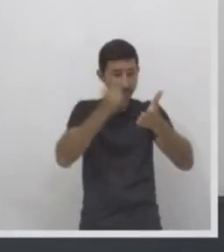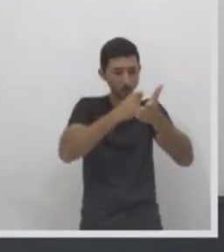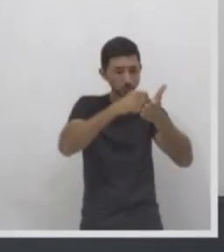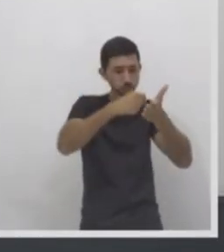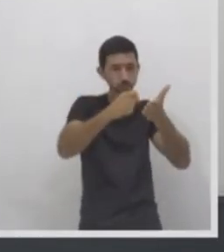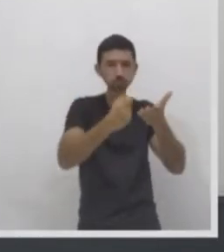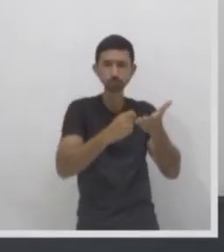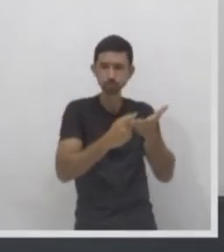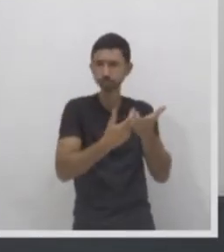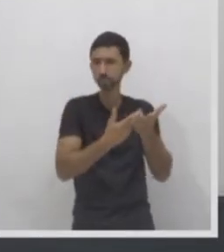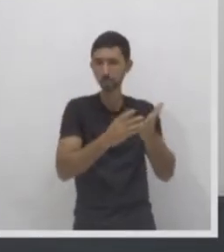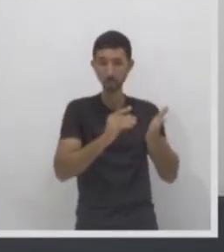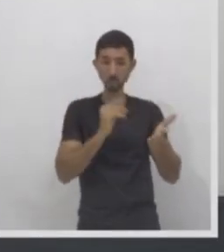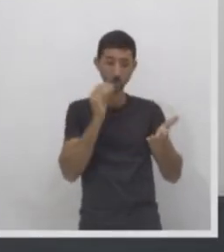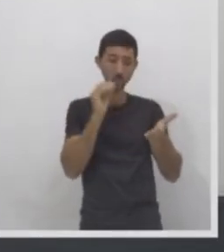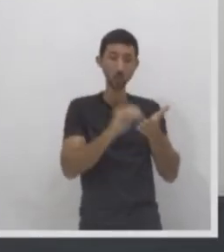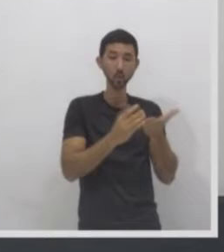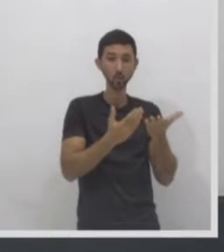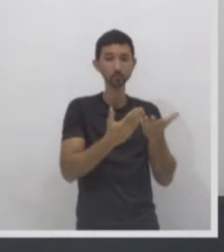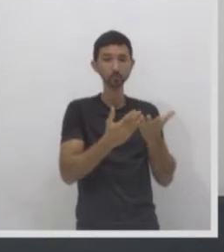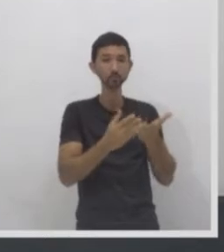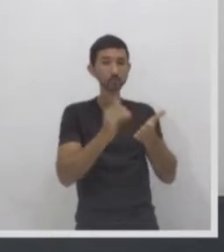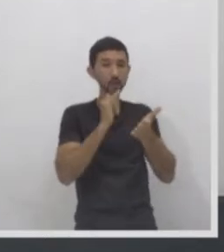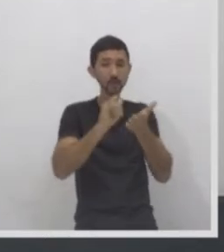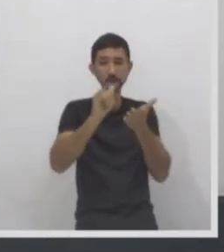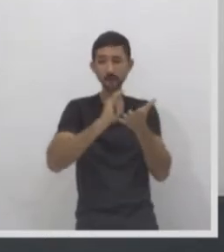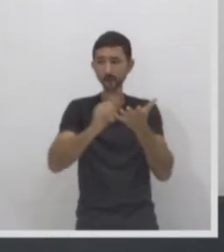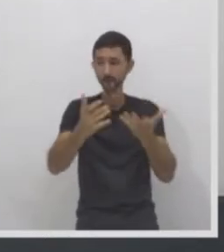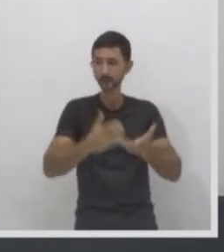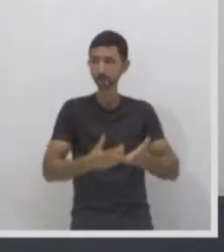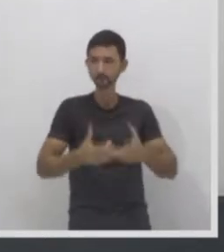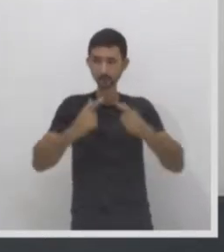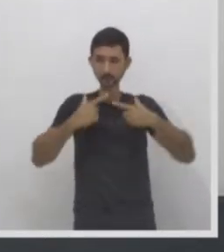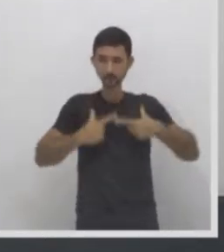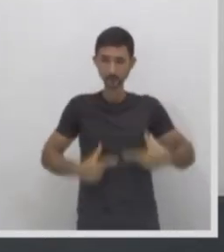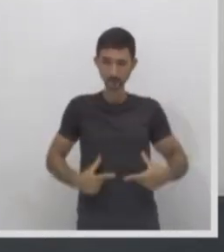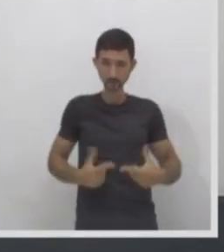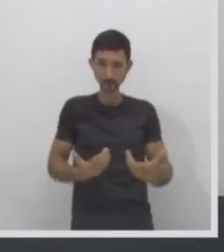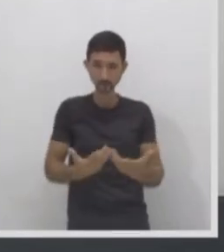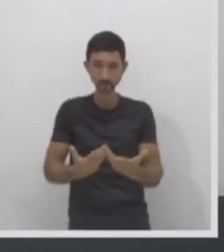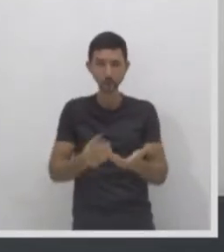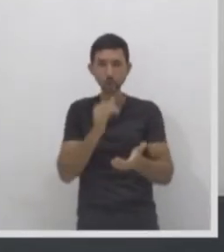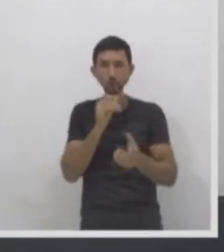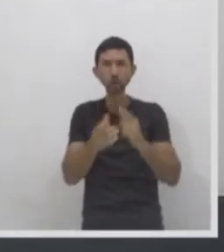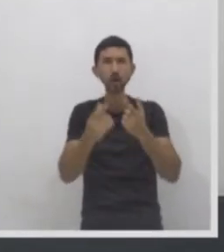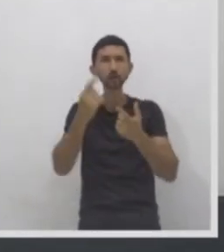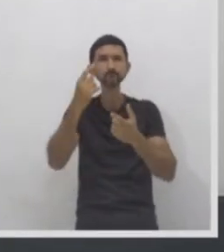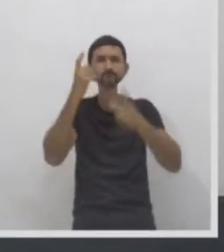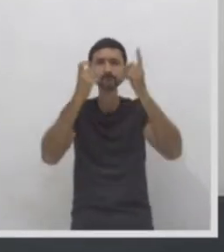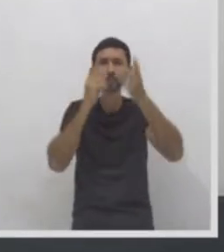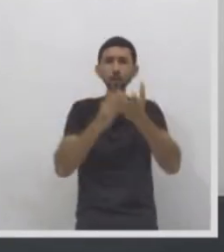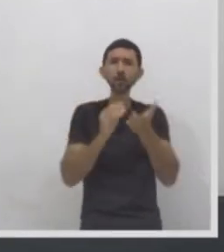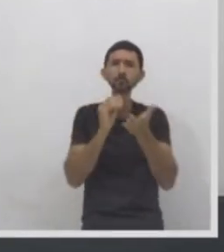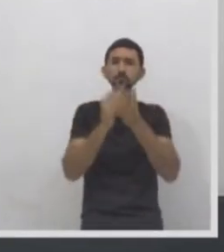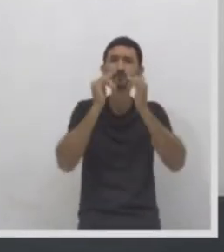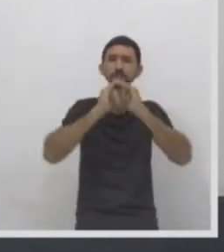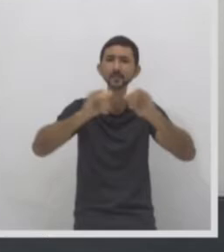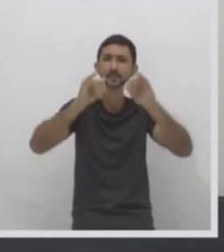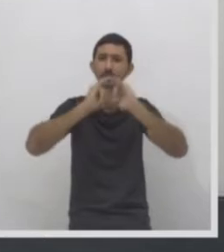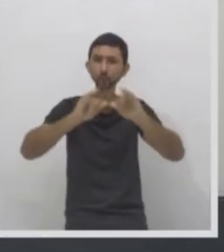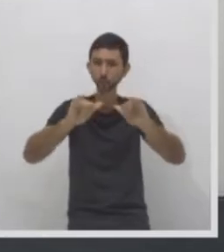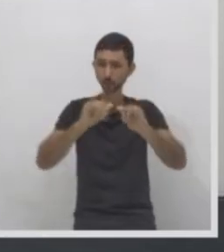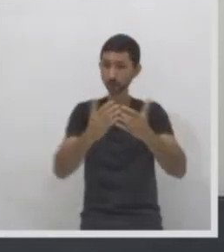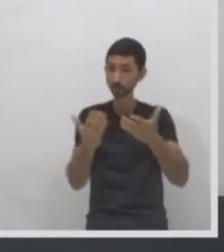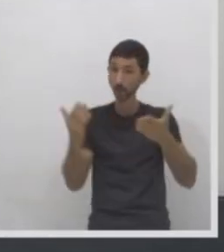Ele é imparcial e ele se preocupa em dar a notícia apenas com a intenção de relatar o fato. Mas na última parte,